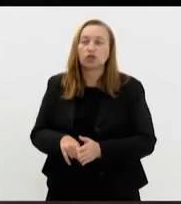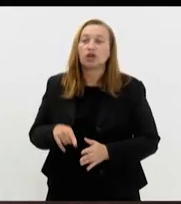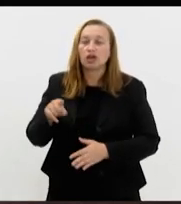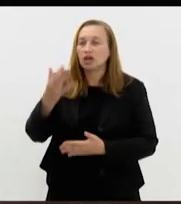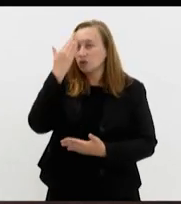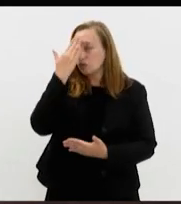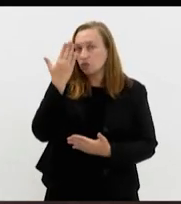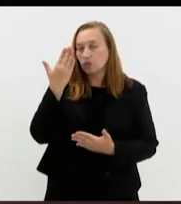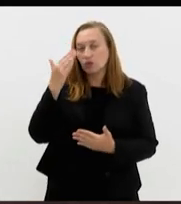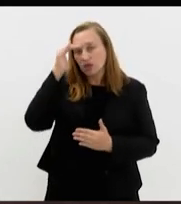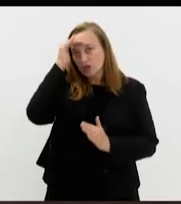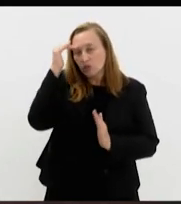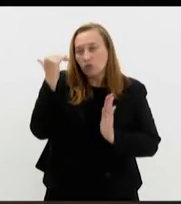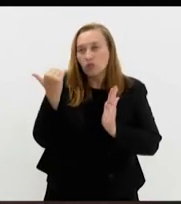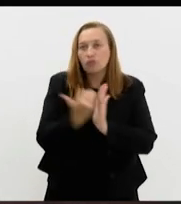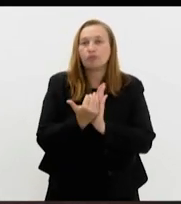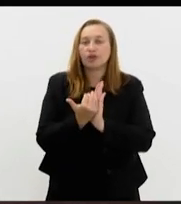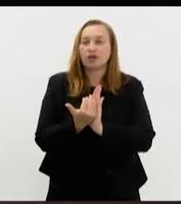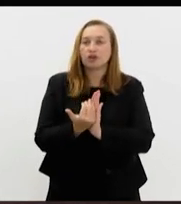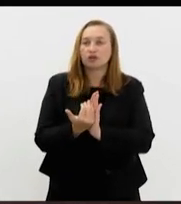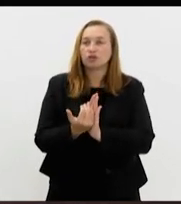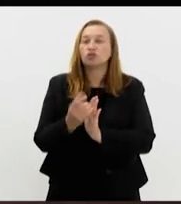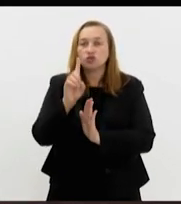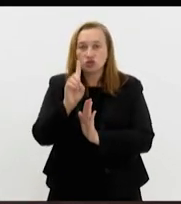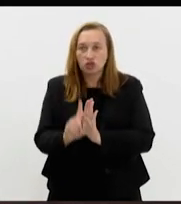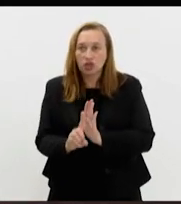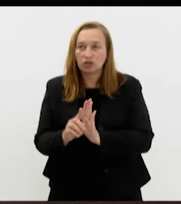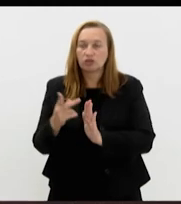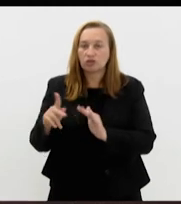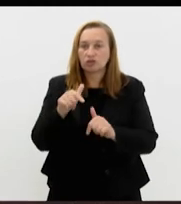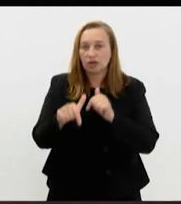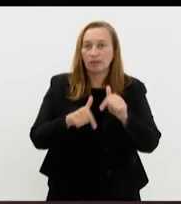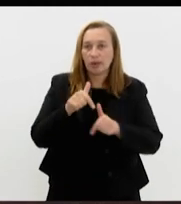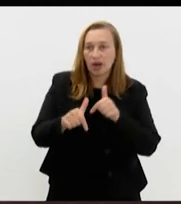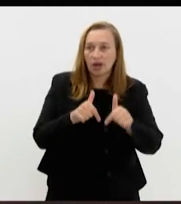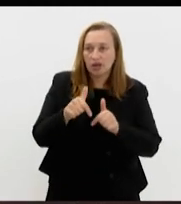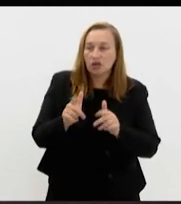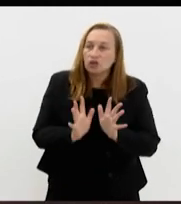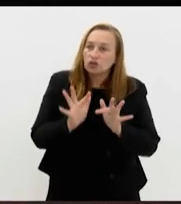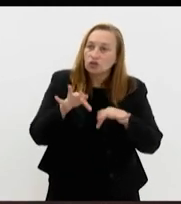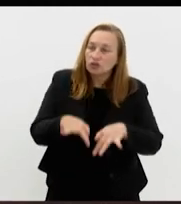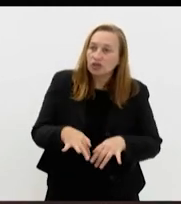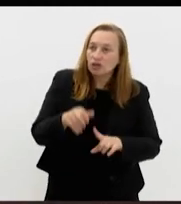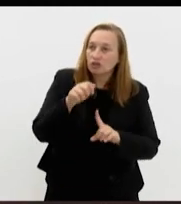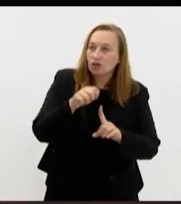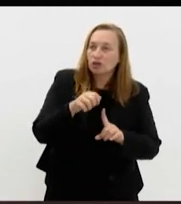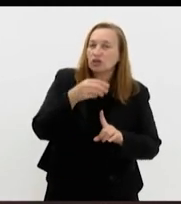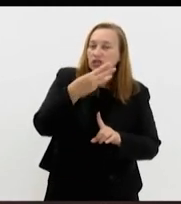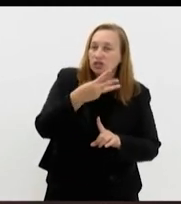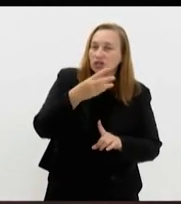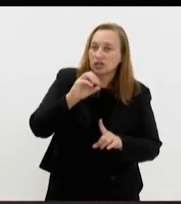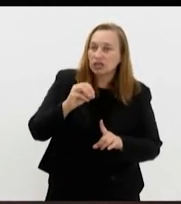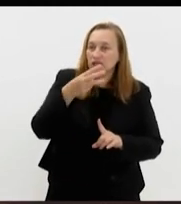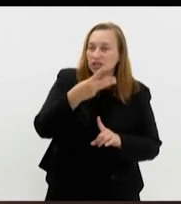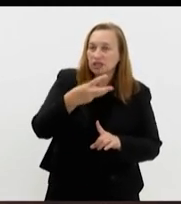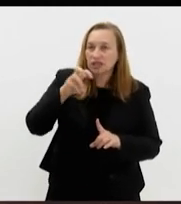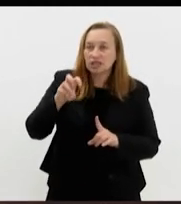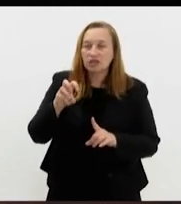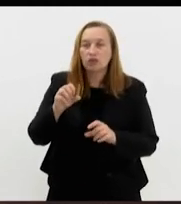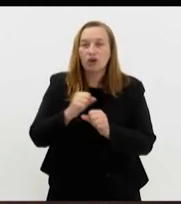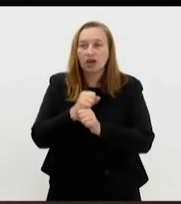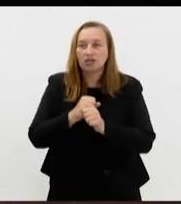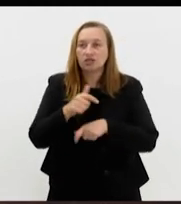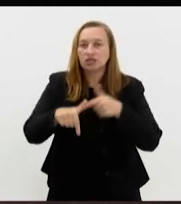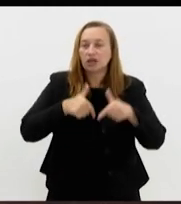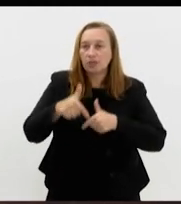cumpriu religiosamente os ditames para chegar ao final de 30, 35 anos de serviço,